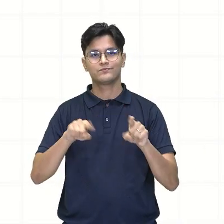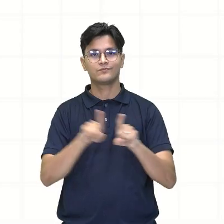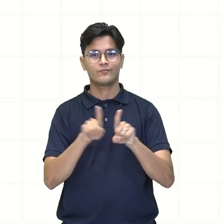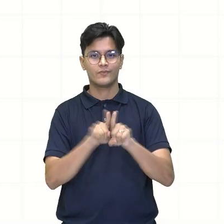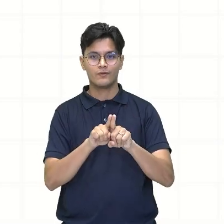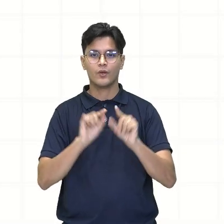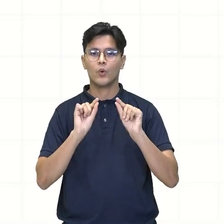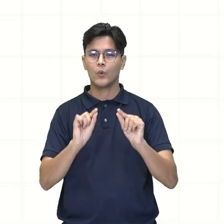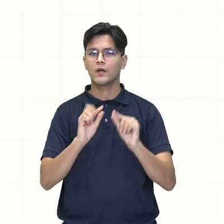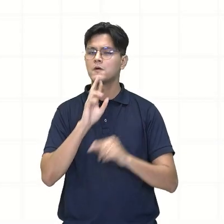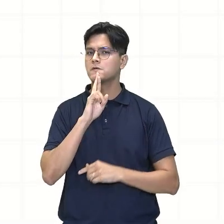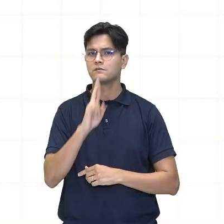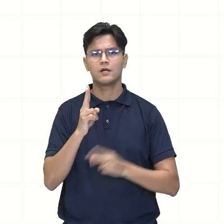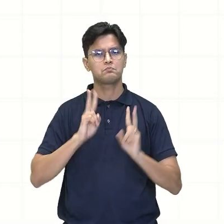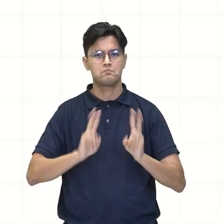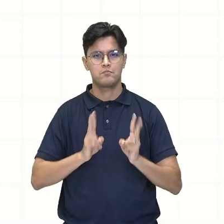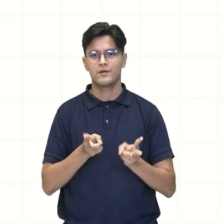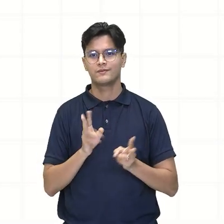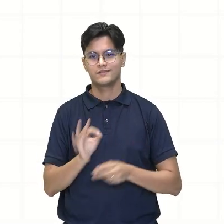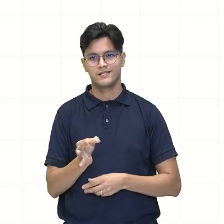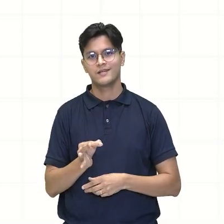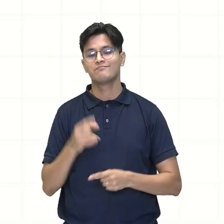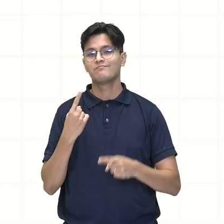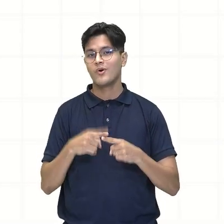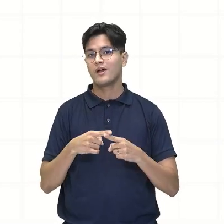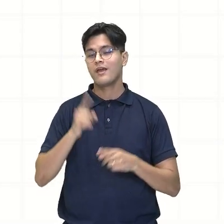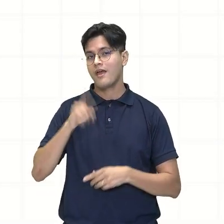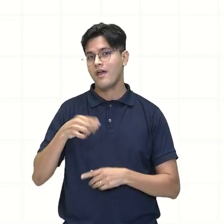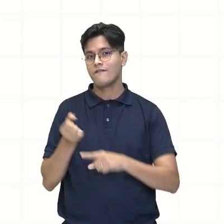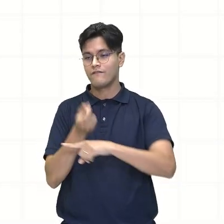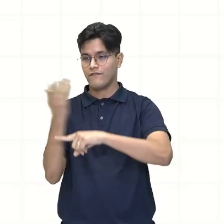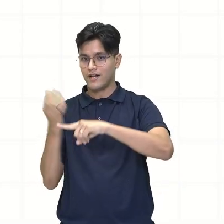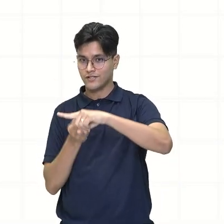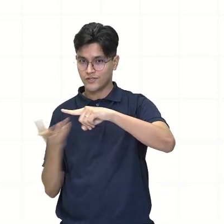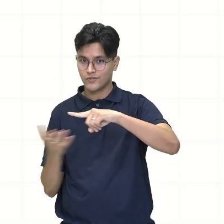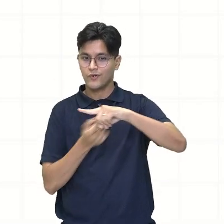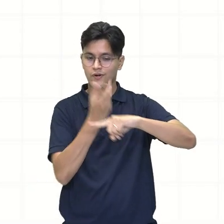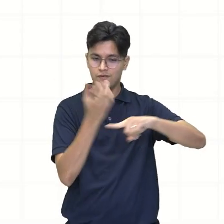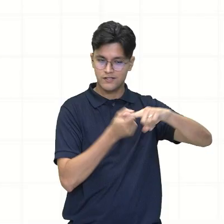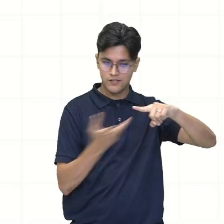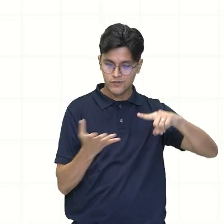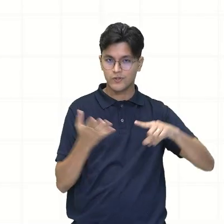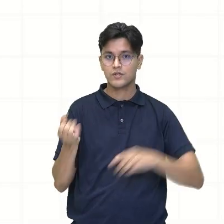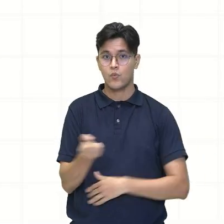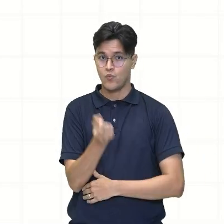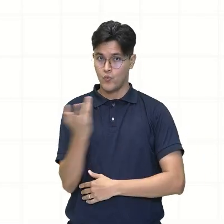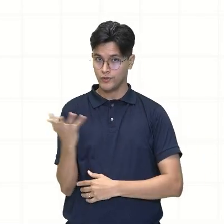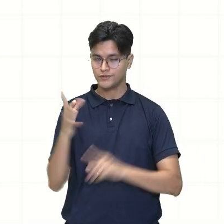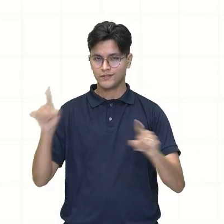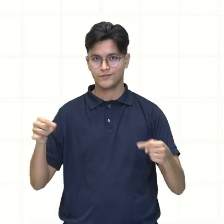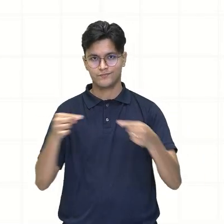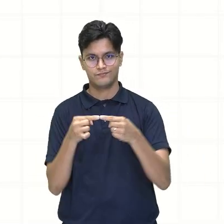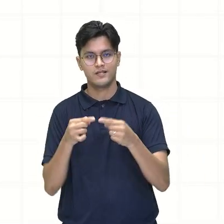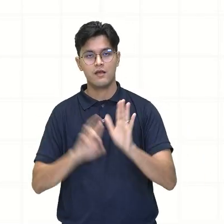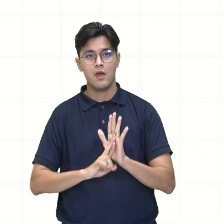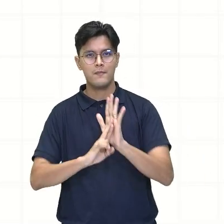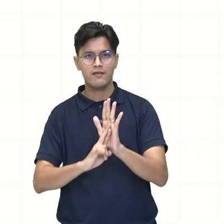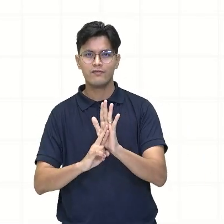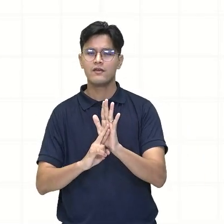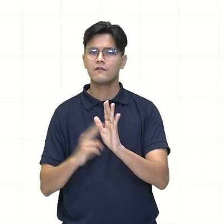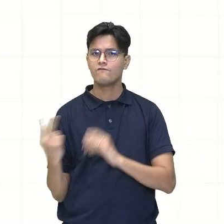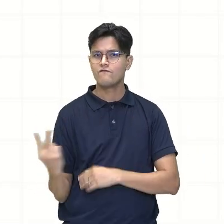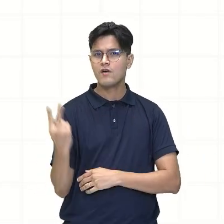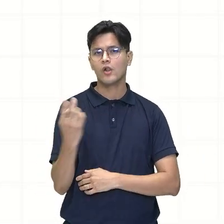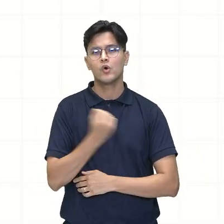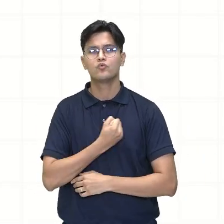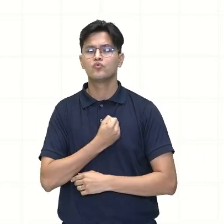o mesmo resultado, né? Porque elas são frações equivalentes, elas estão representando o mesmo valor, mesmo que